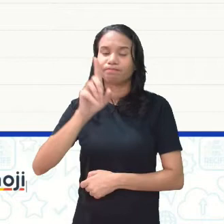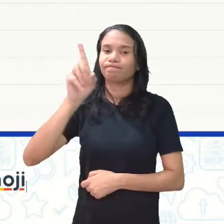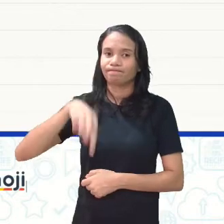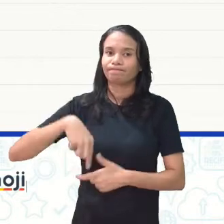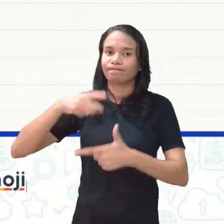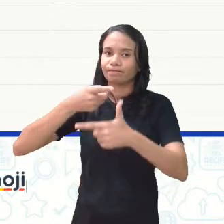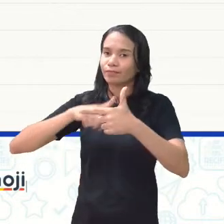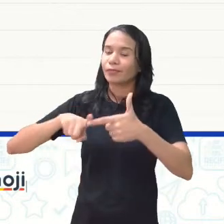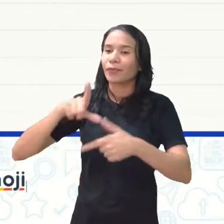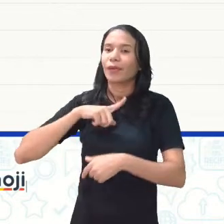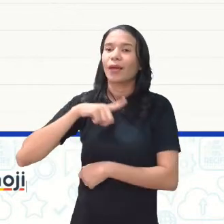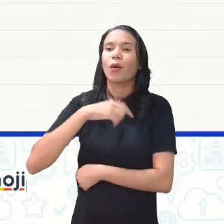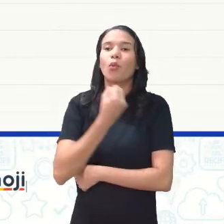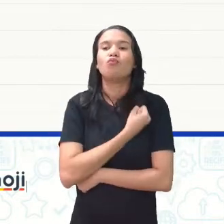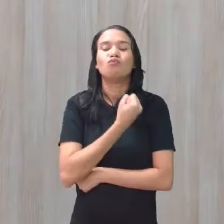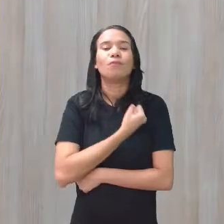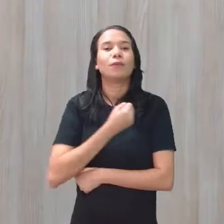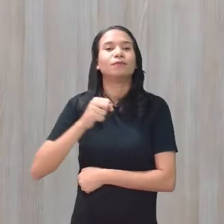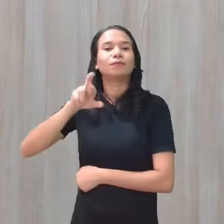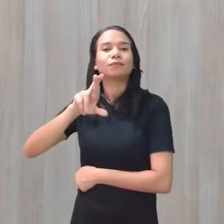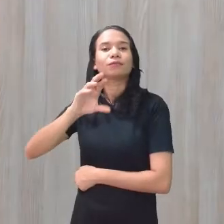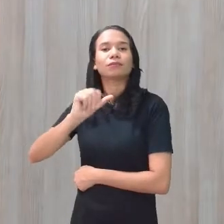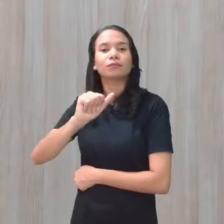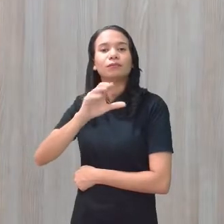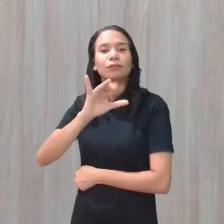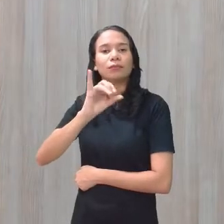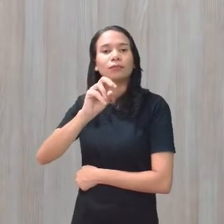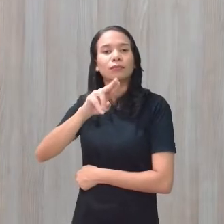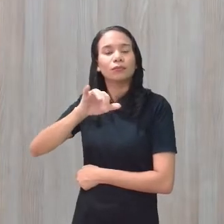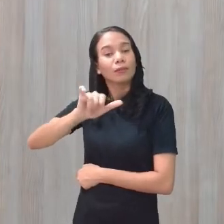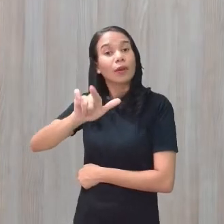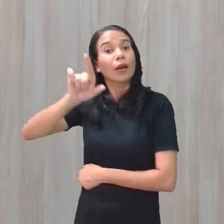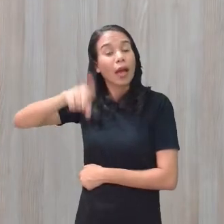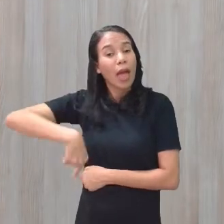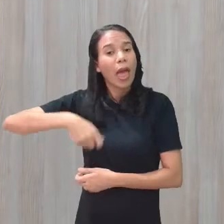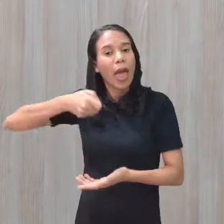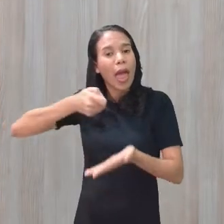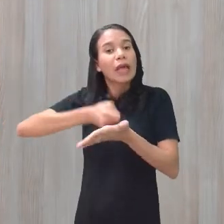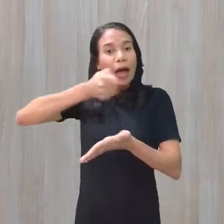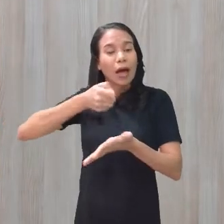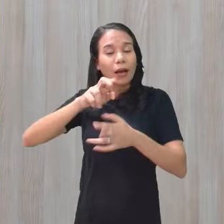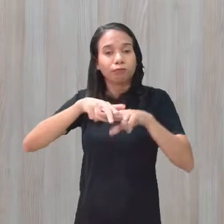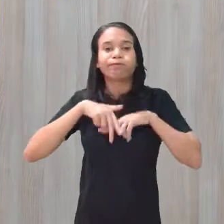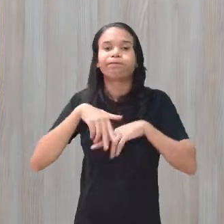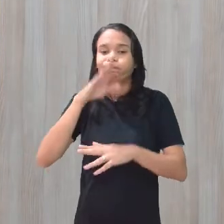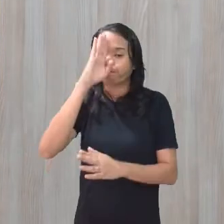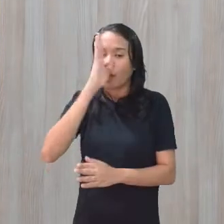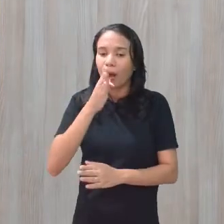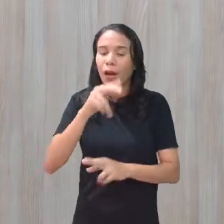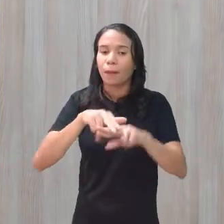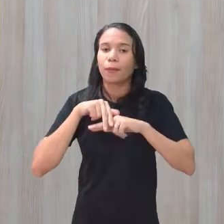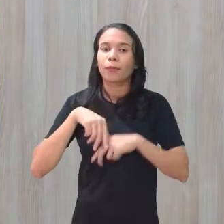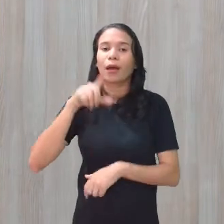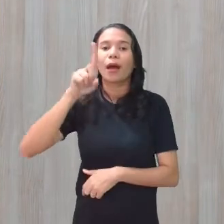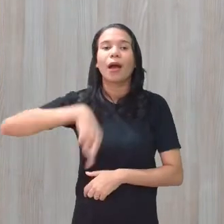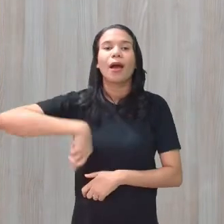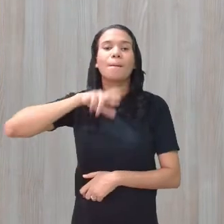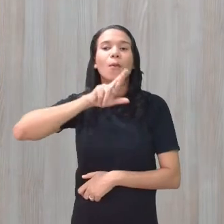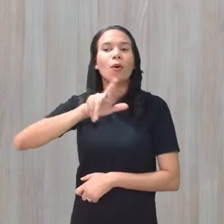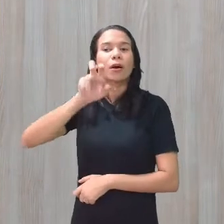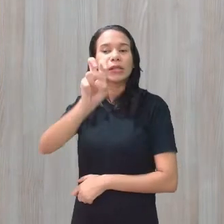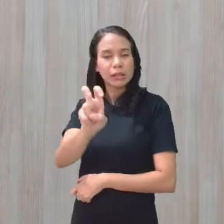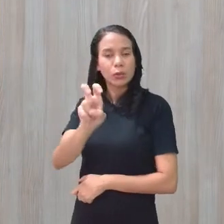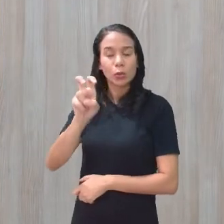então eu tenho aí um número racional. Mas essa divisão é uma divisão exata, Então, 10 dividido por 2 é quanto? É